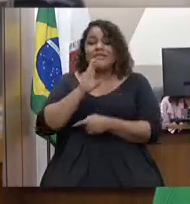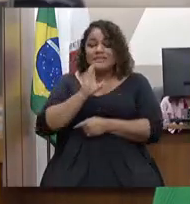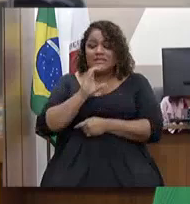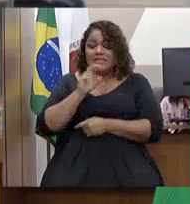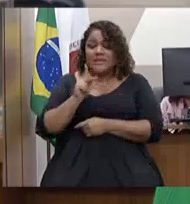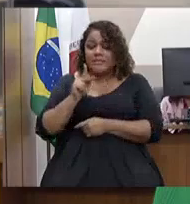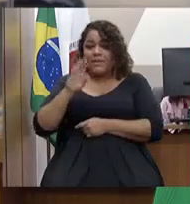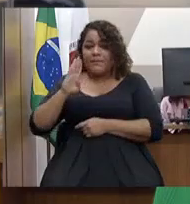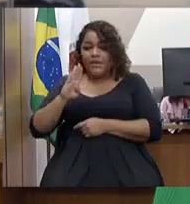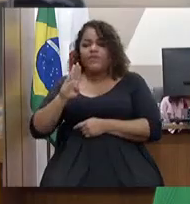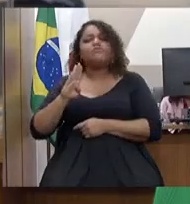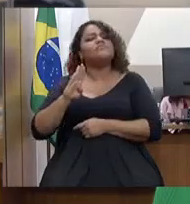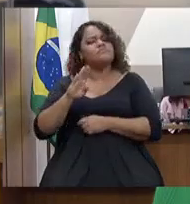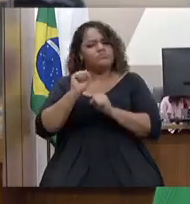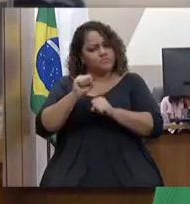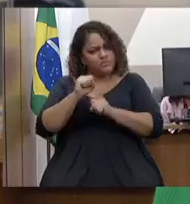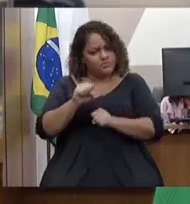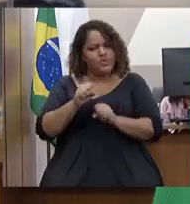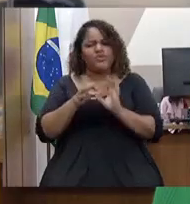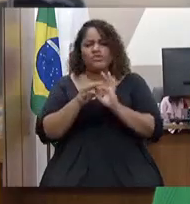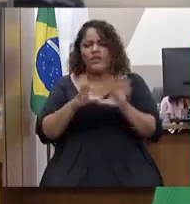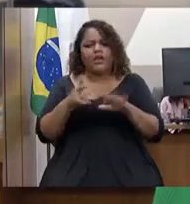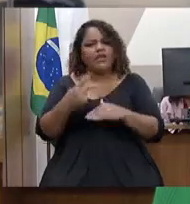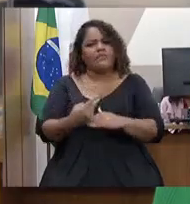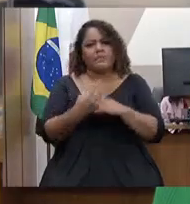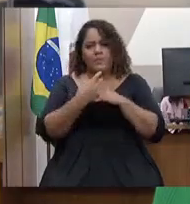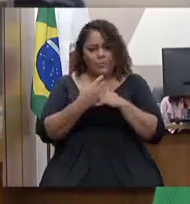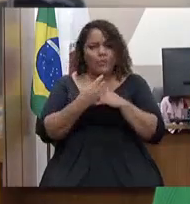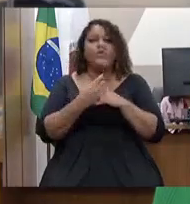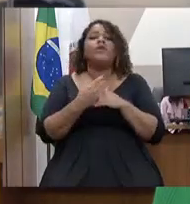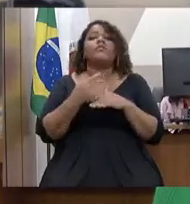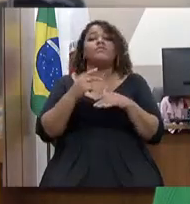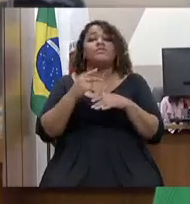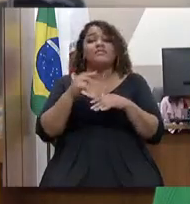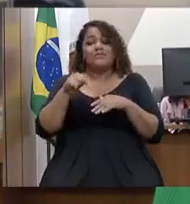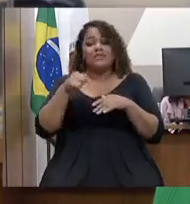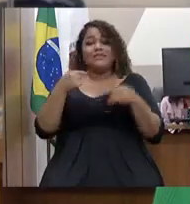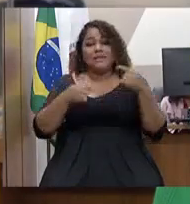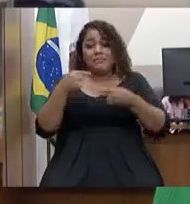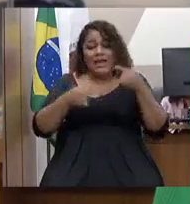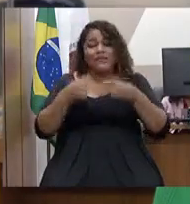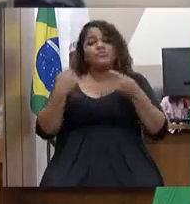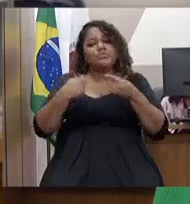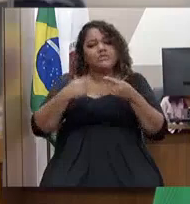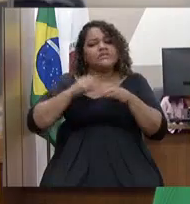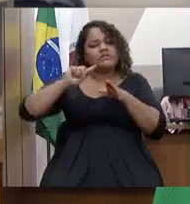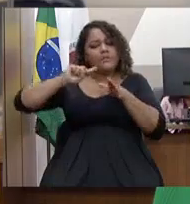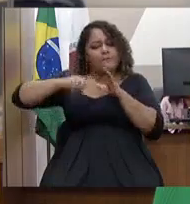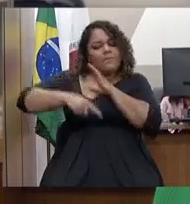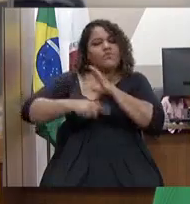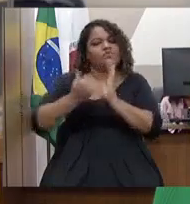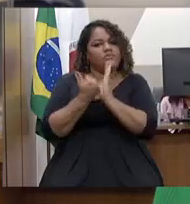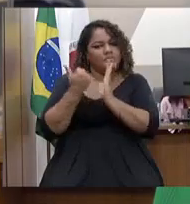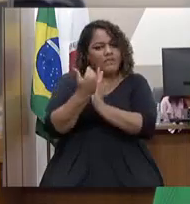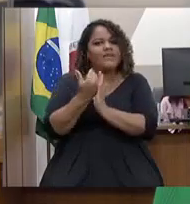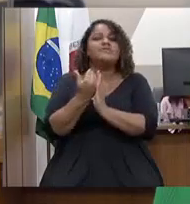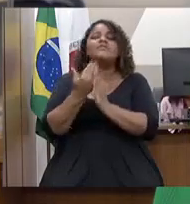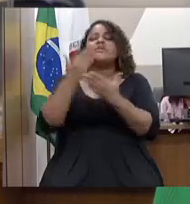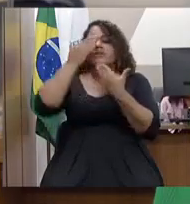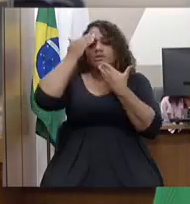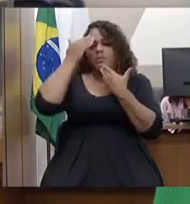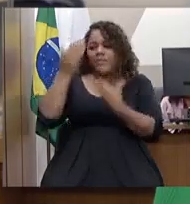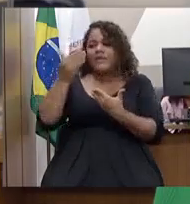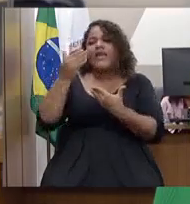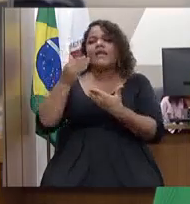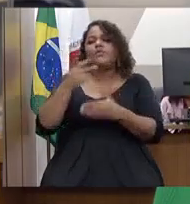precisamos que esse debate seja aprofundado e eu termino como iniciei agradecendo ao presidente da